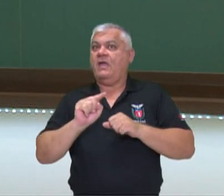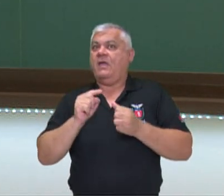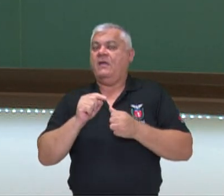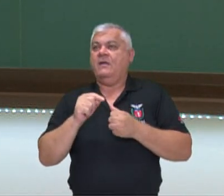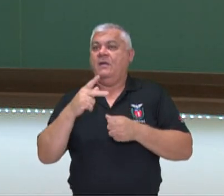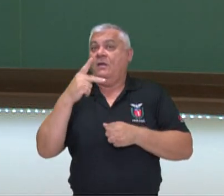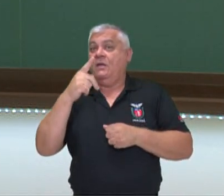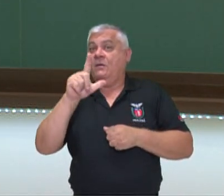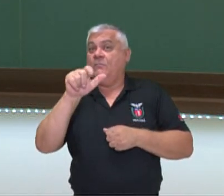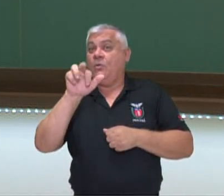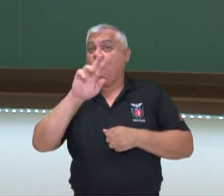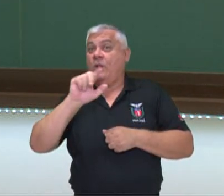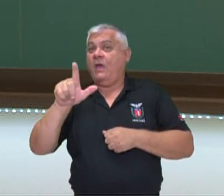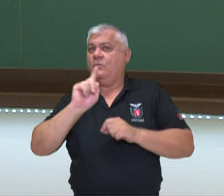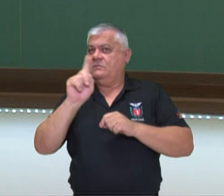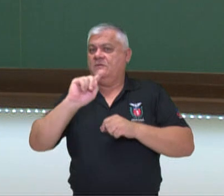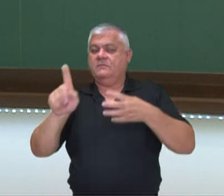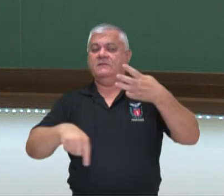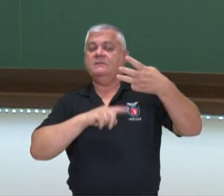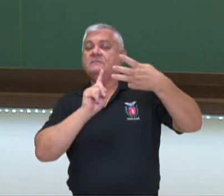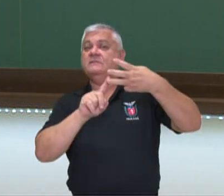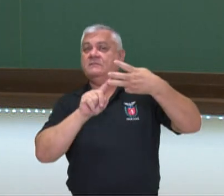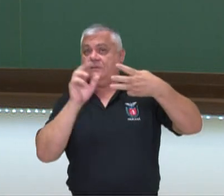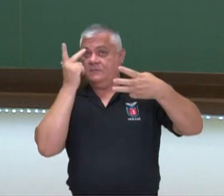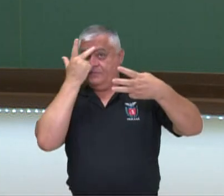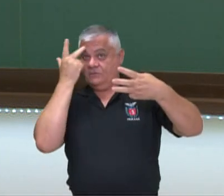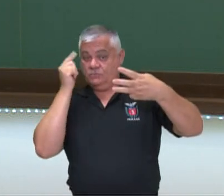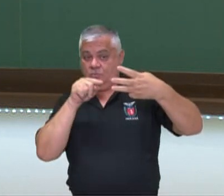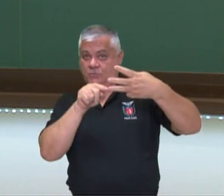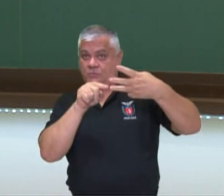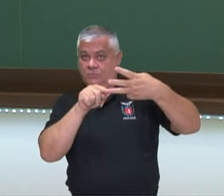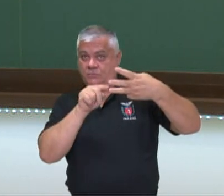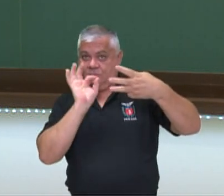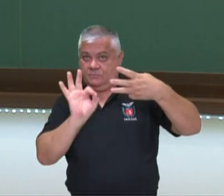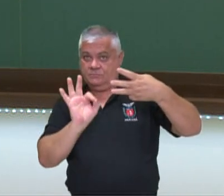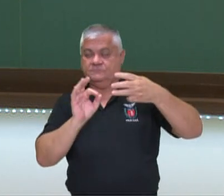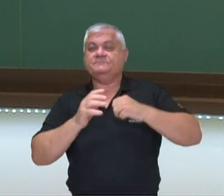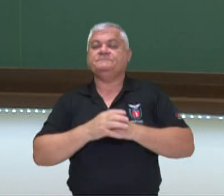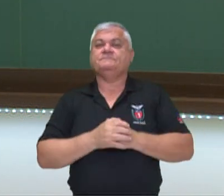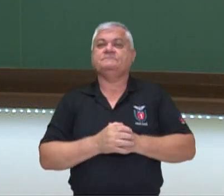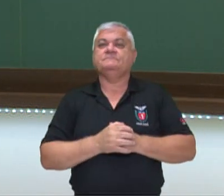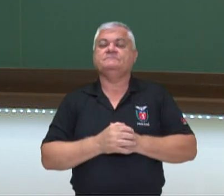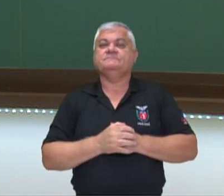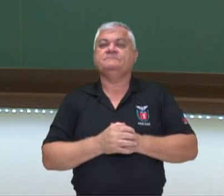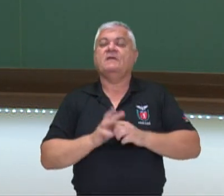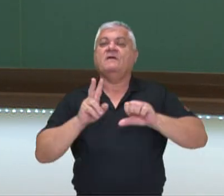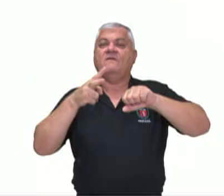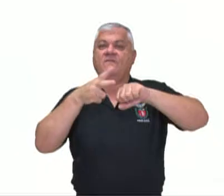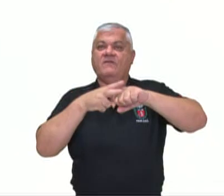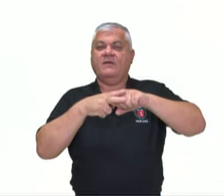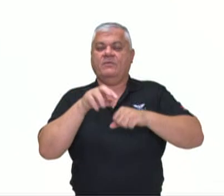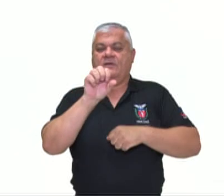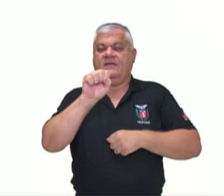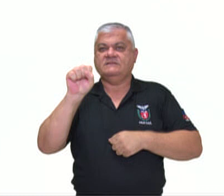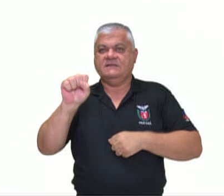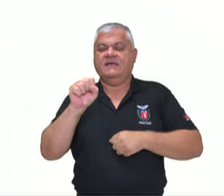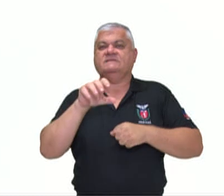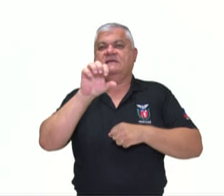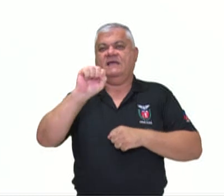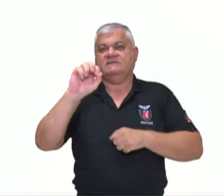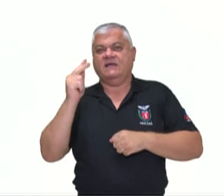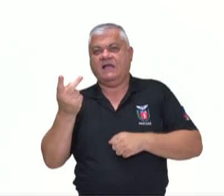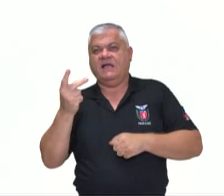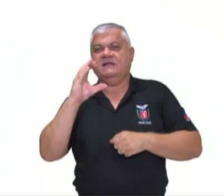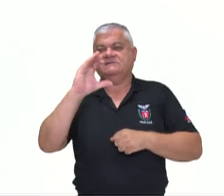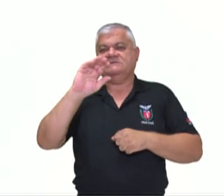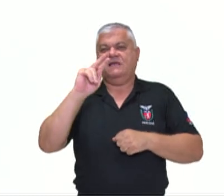estamos falando de terceira pessoa, certo? Os verbos que são terminados em dois S's, SH,